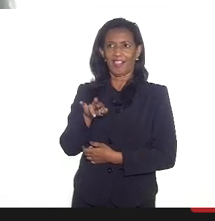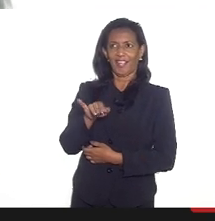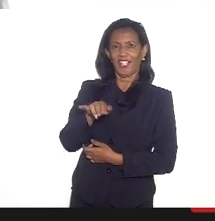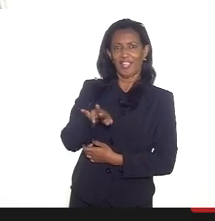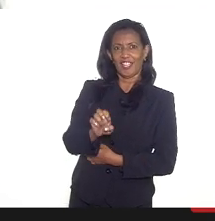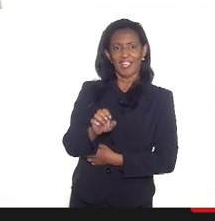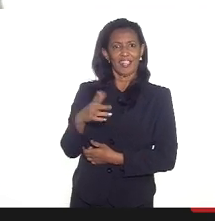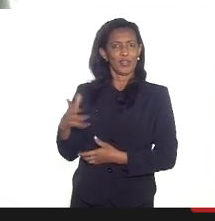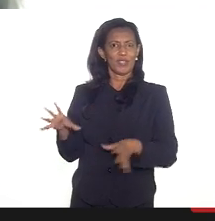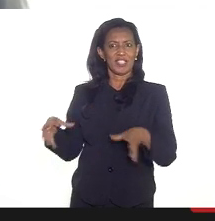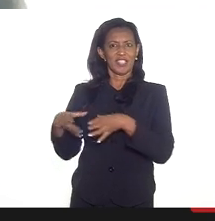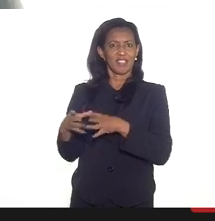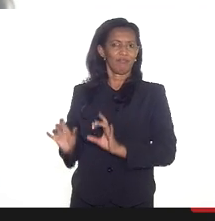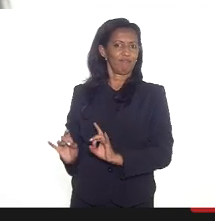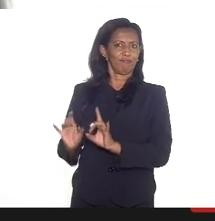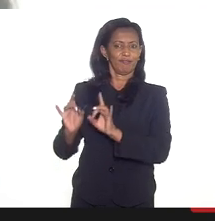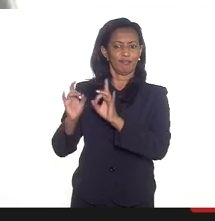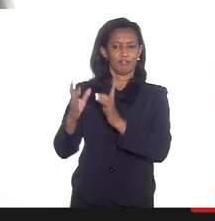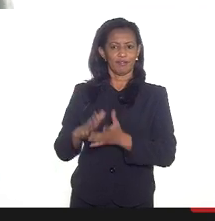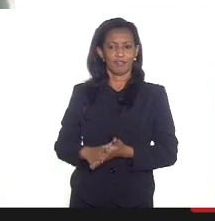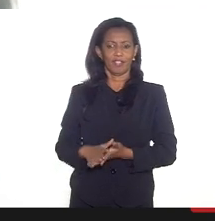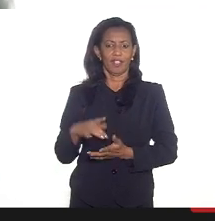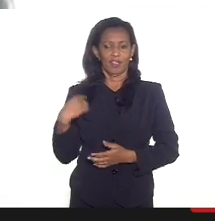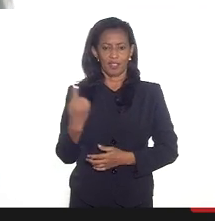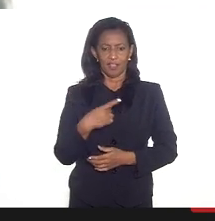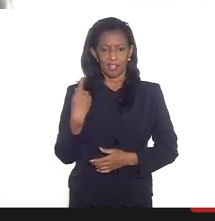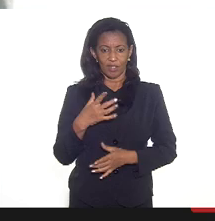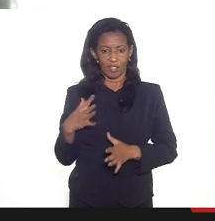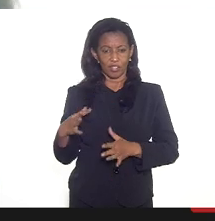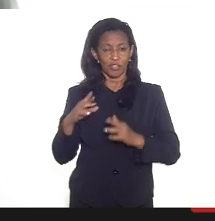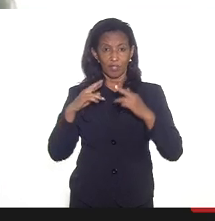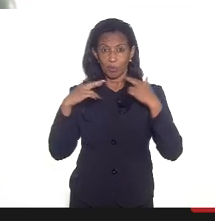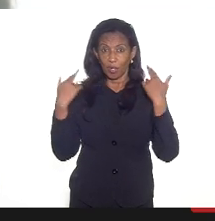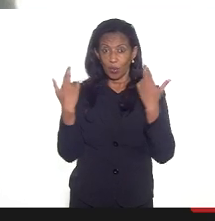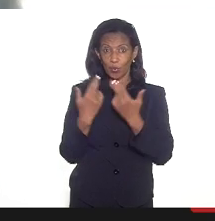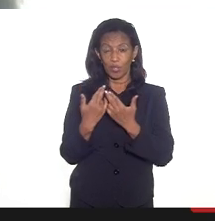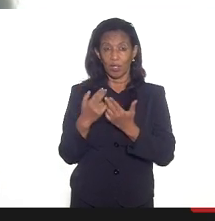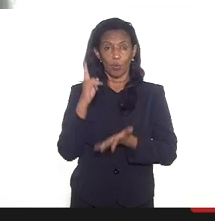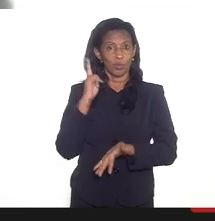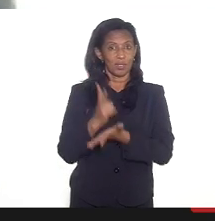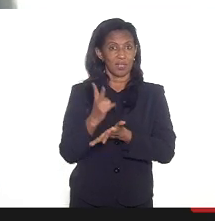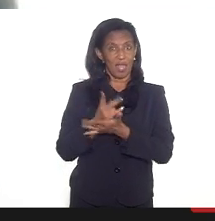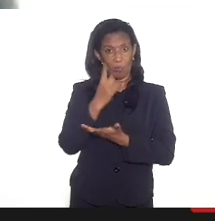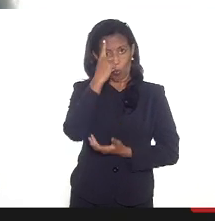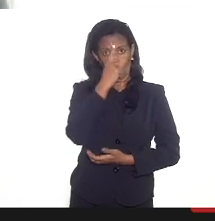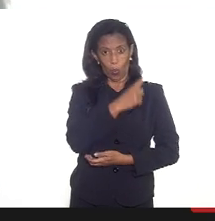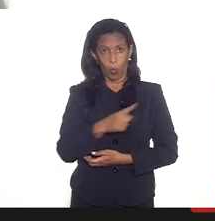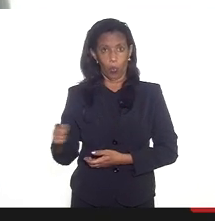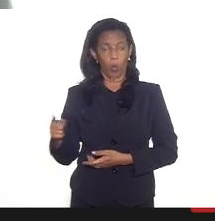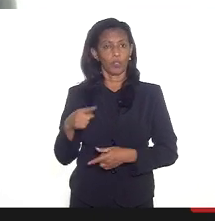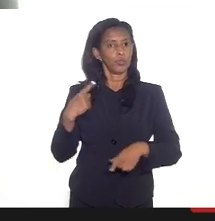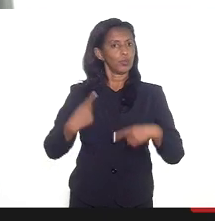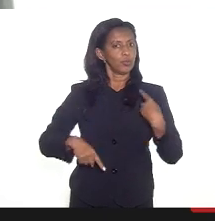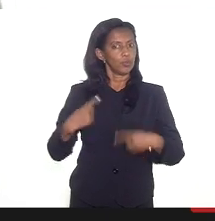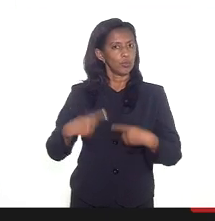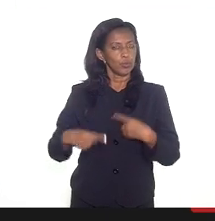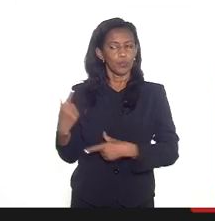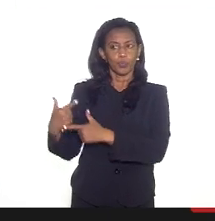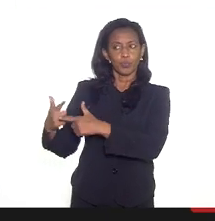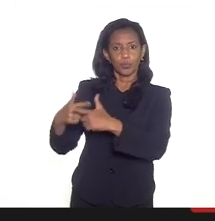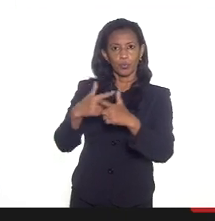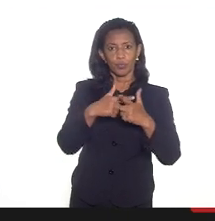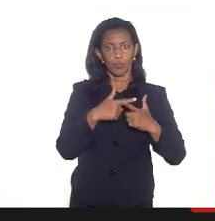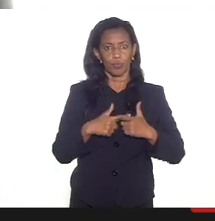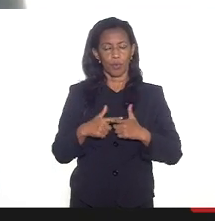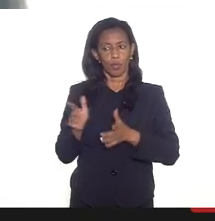de centros especializados, a Sandra saiu, mas nós estivemos reunidas semanalmente discutindo as dificuldades